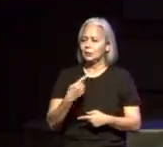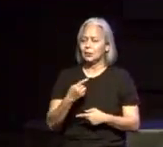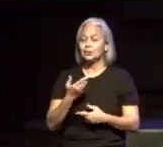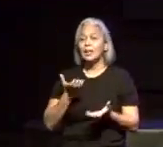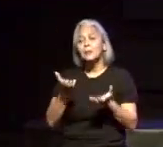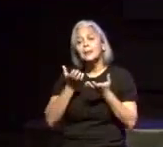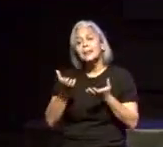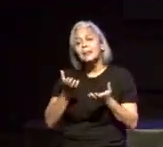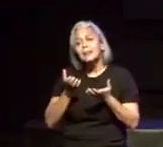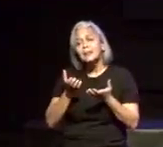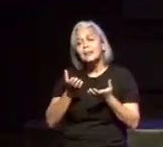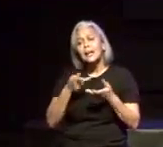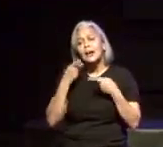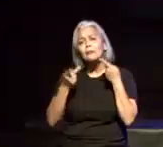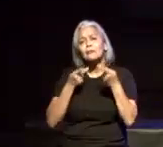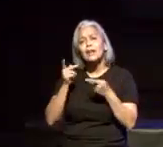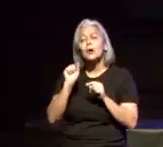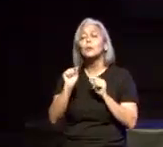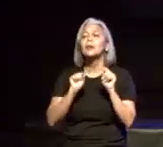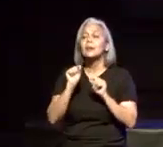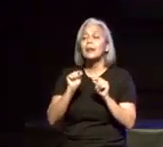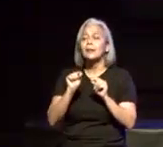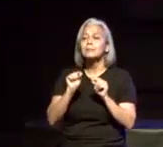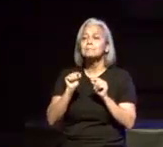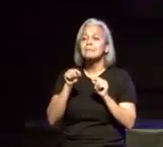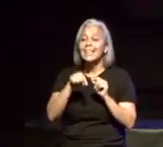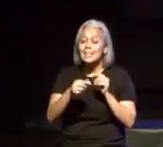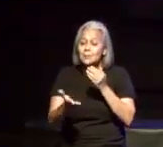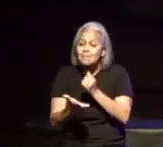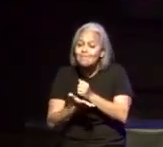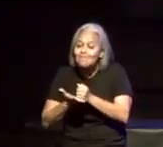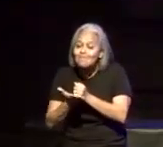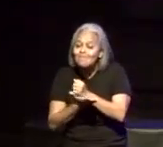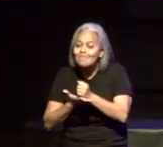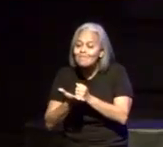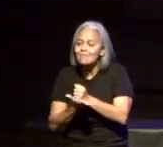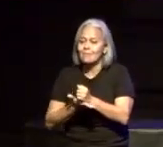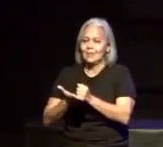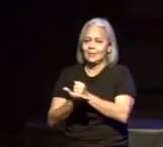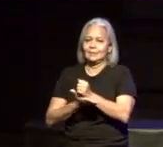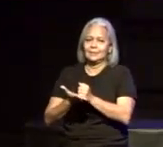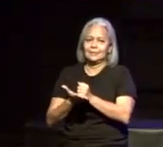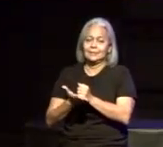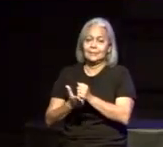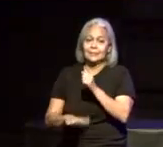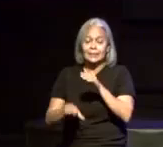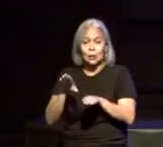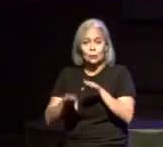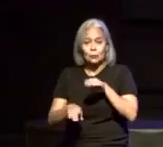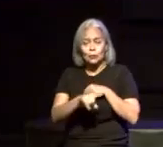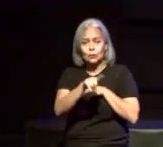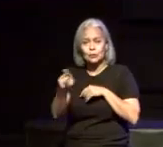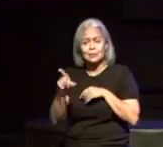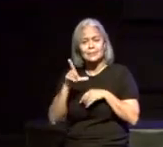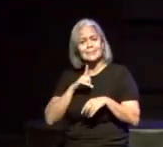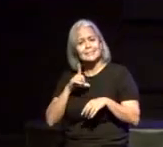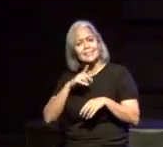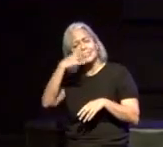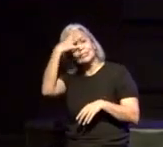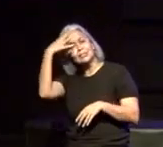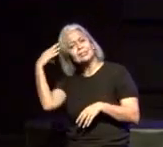você hoje. A gente está falando do que é fundamental. E eu acho que talvez você não saiba, ou talvez você tenha se esquecido disso,